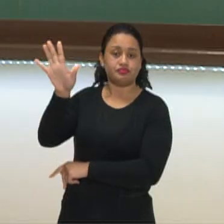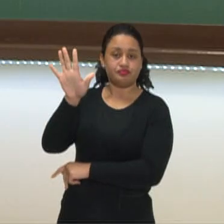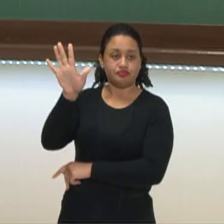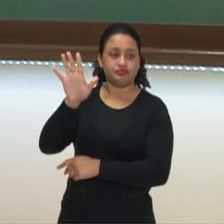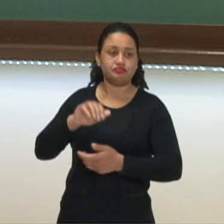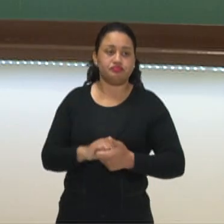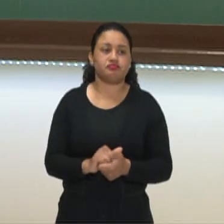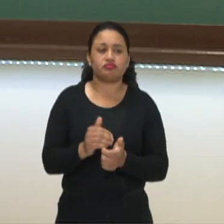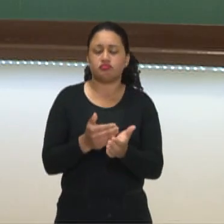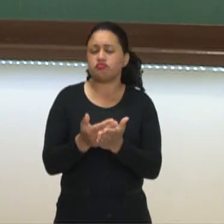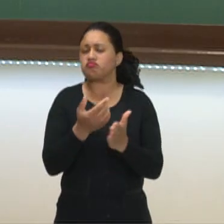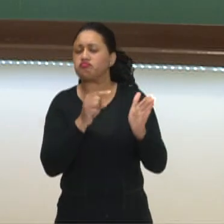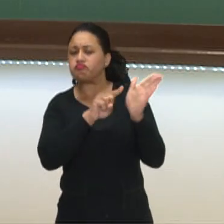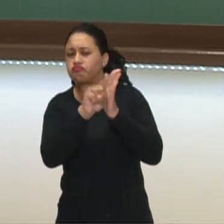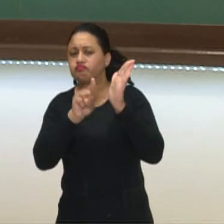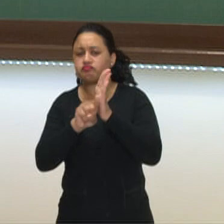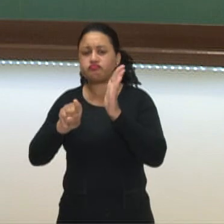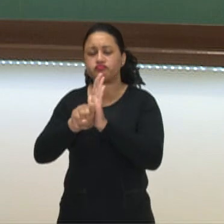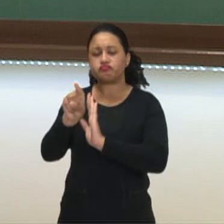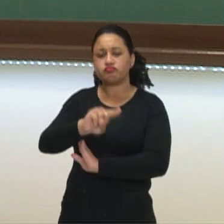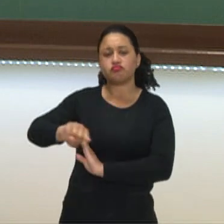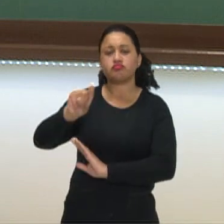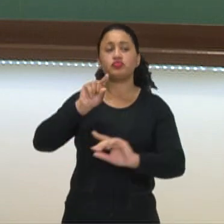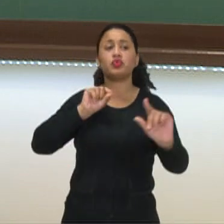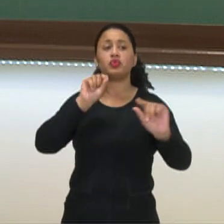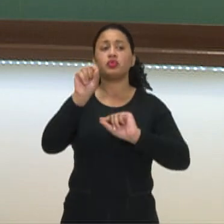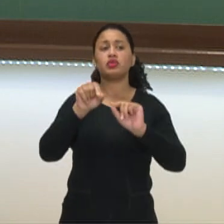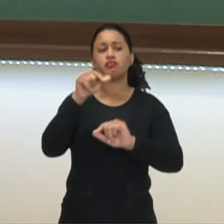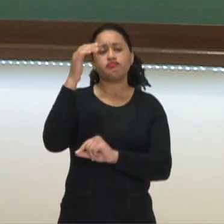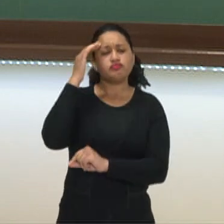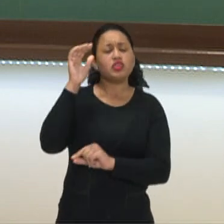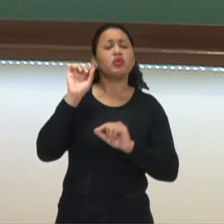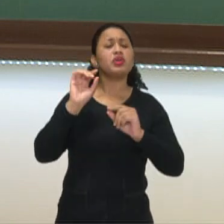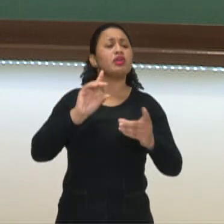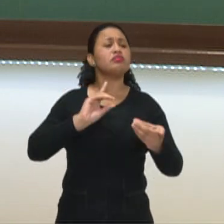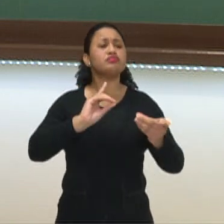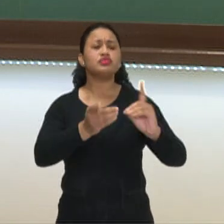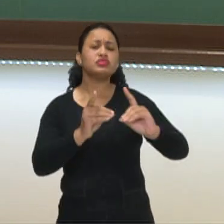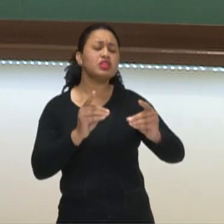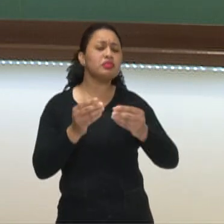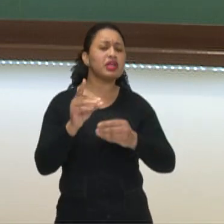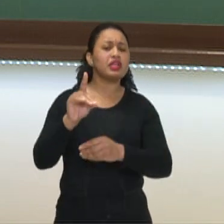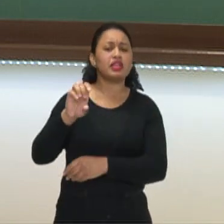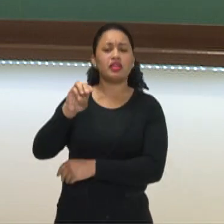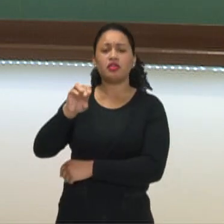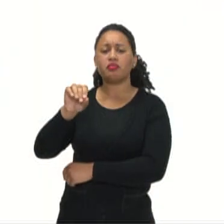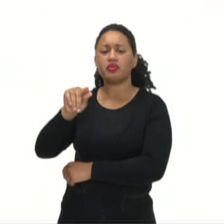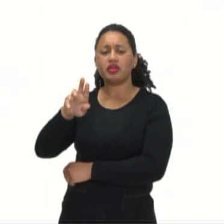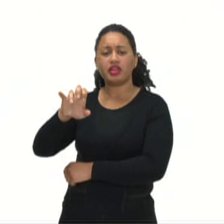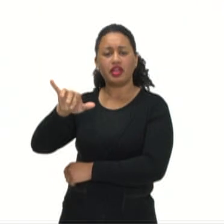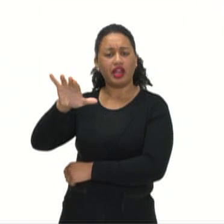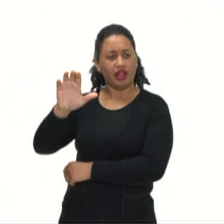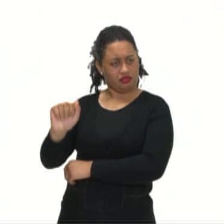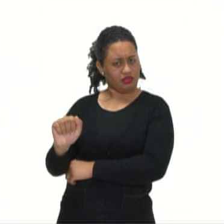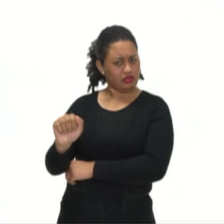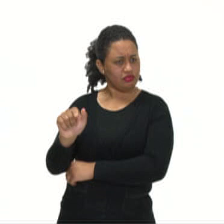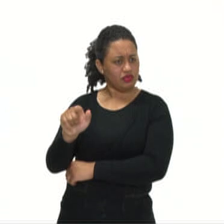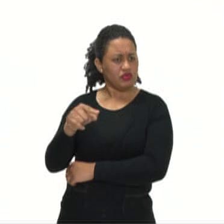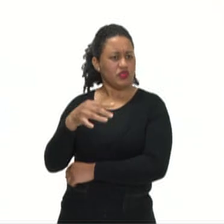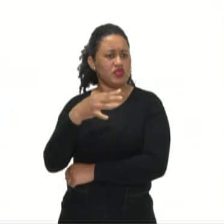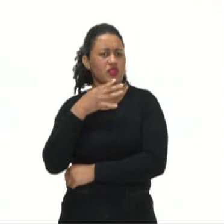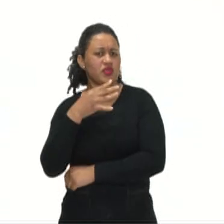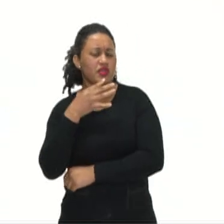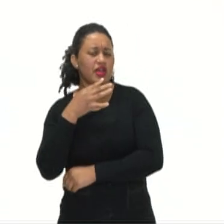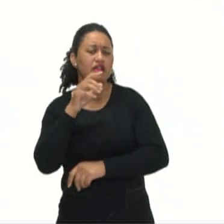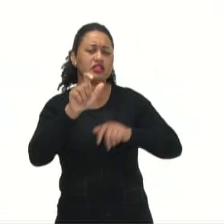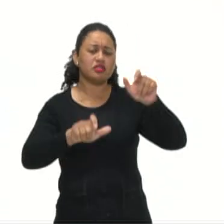Começando aí com esses questionamentos, o que você entende por dinâmica demográfica? Conhece a quantidade de pessoas que vivem no seu